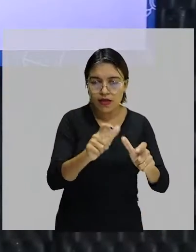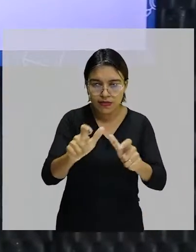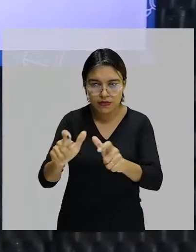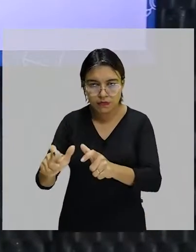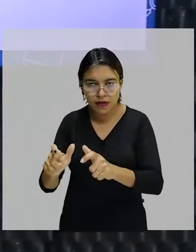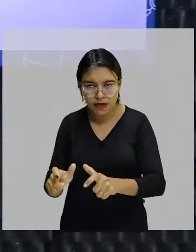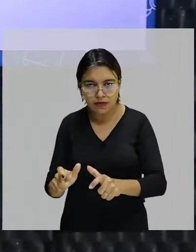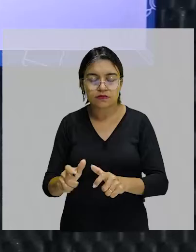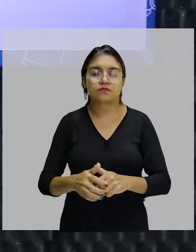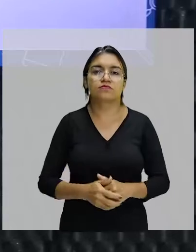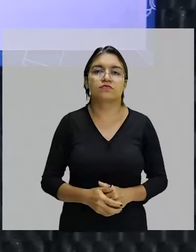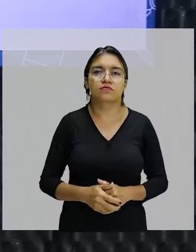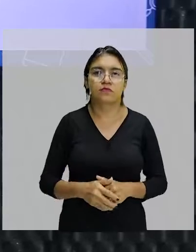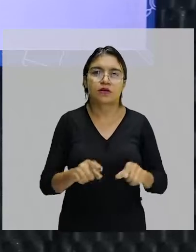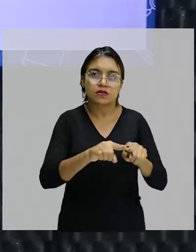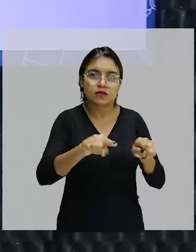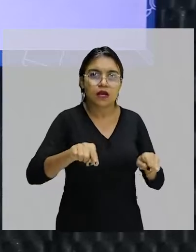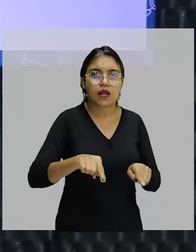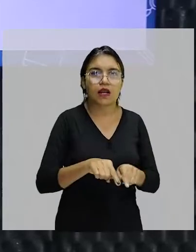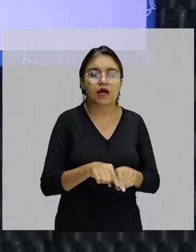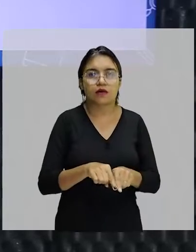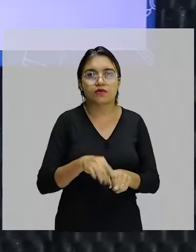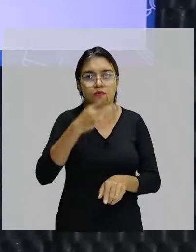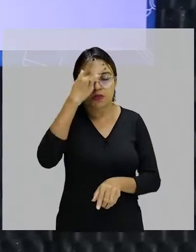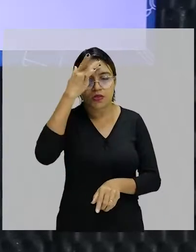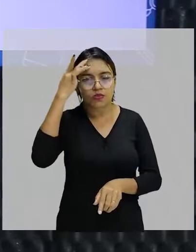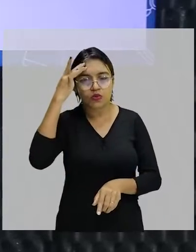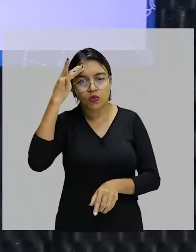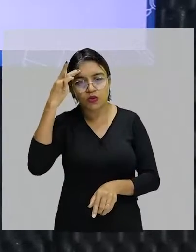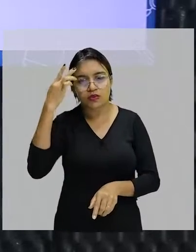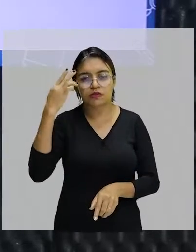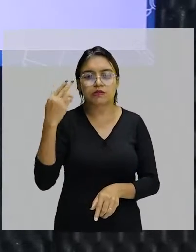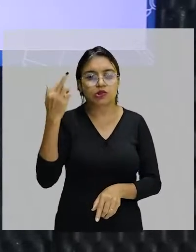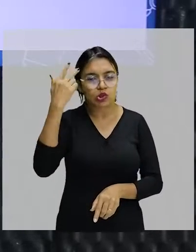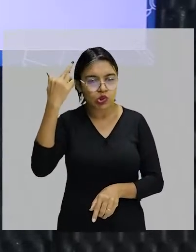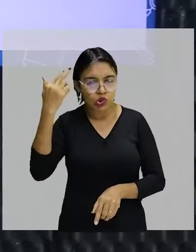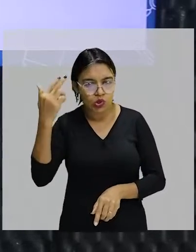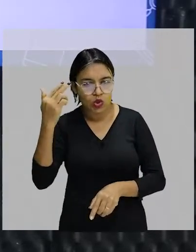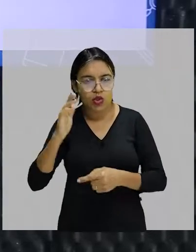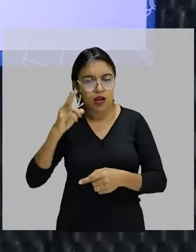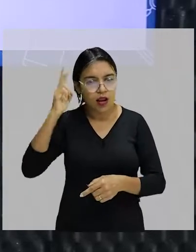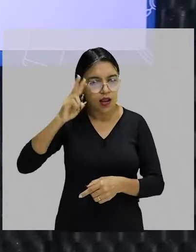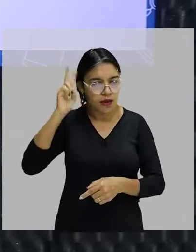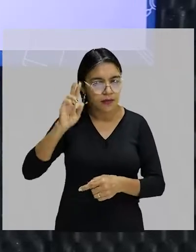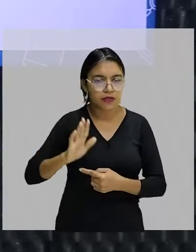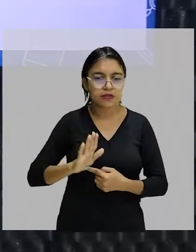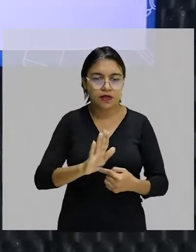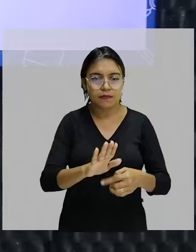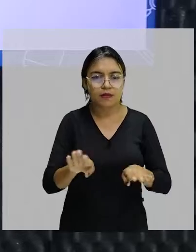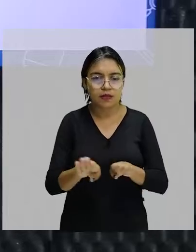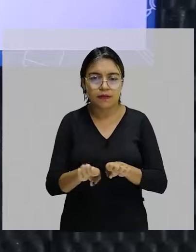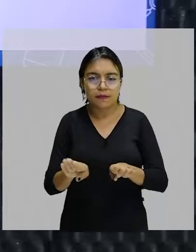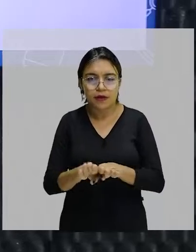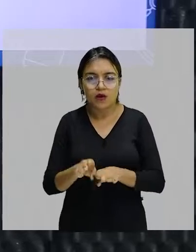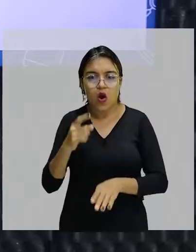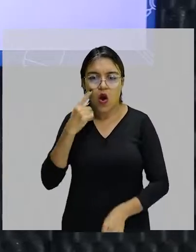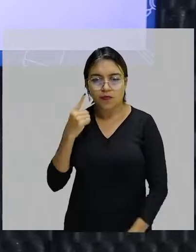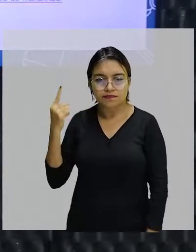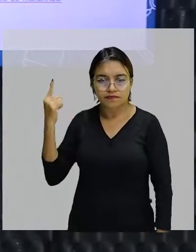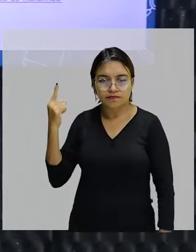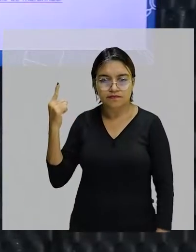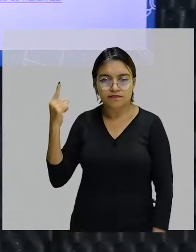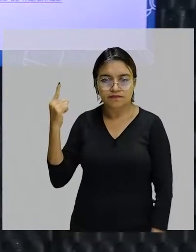o Hall ou Salão dos Imortais, o Clube Pop Song, o Clube Toque de Amor, o Clube União do BF e